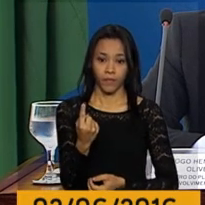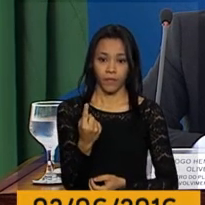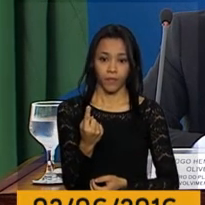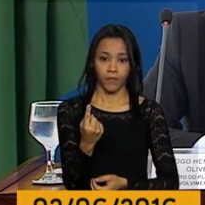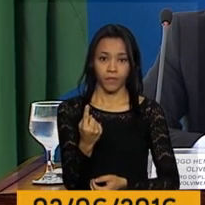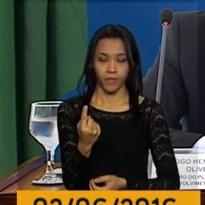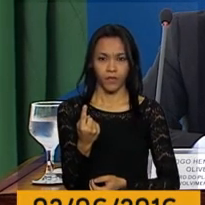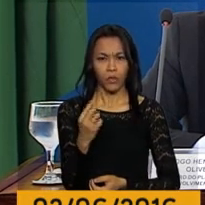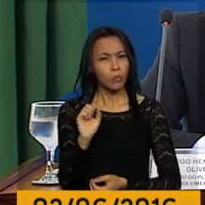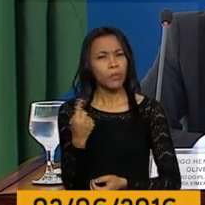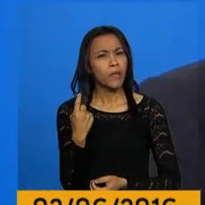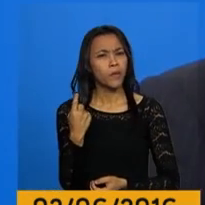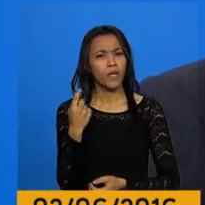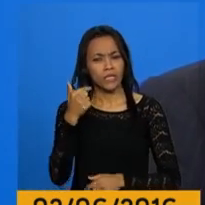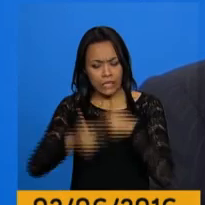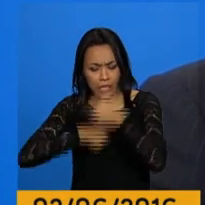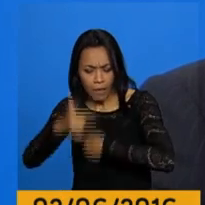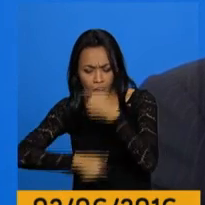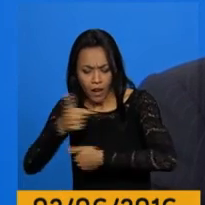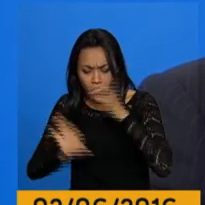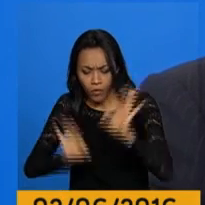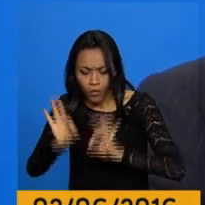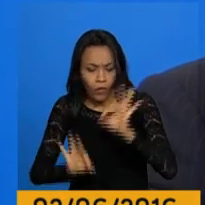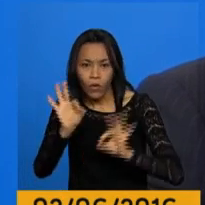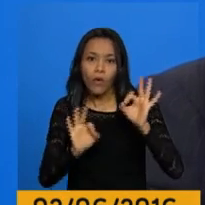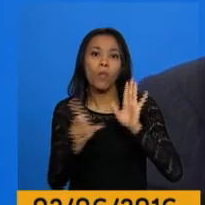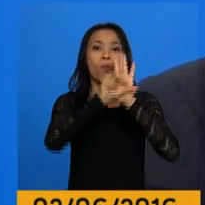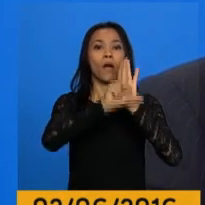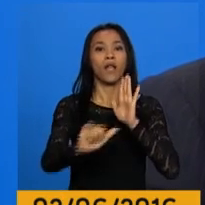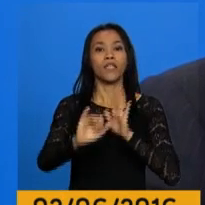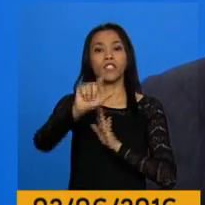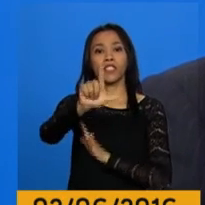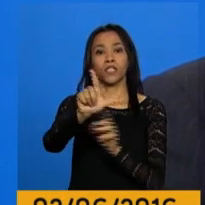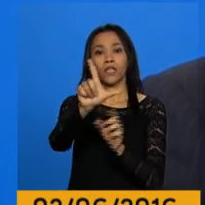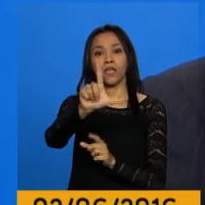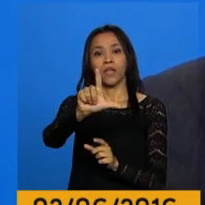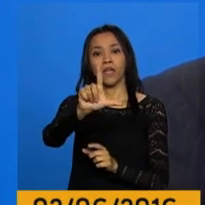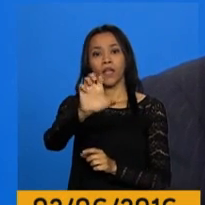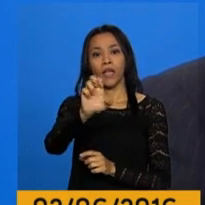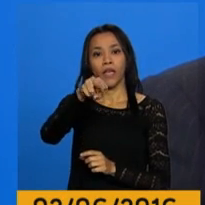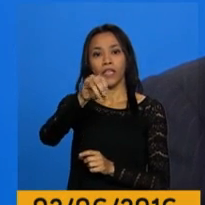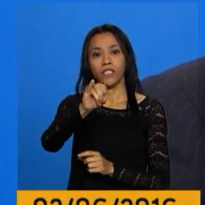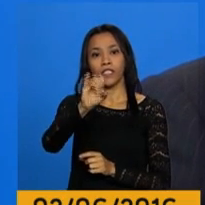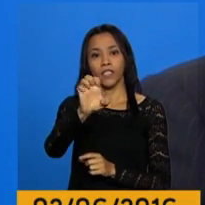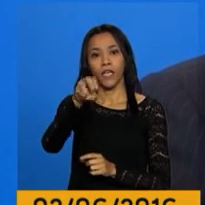O primeiro trabalho quando se prepara uma lei de leniência é superar preconceitos políticos e preconceitos